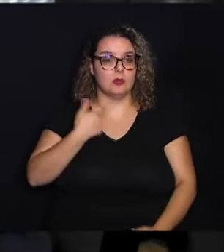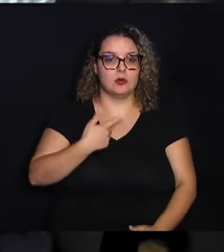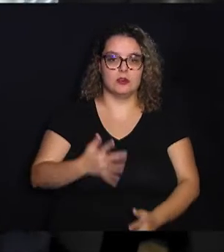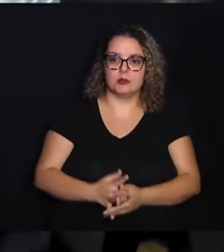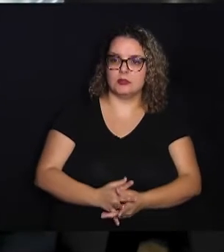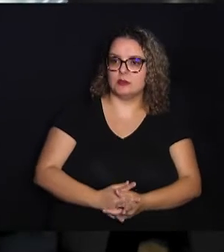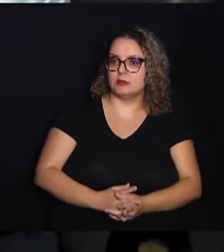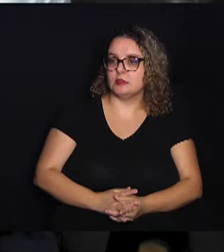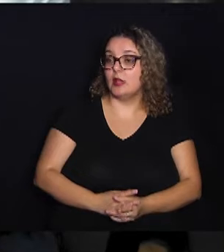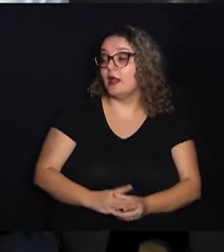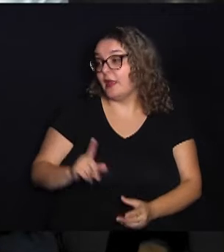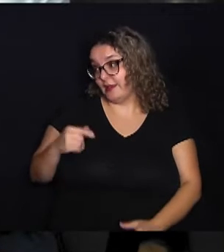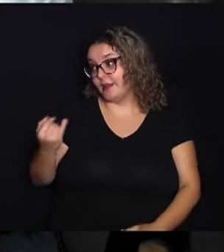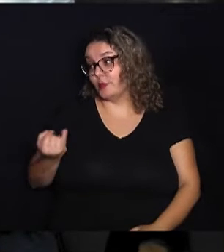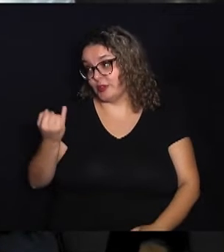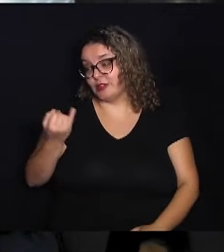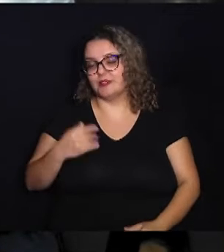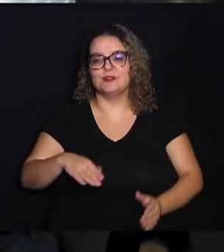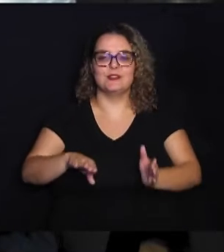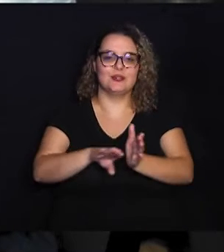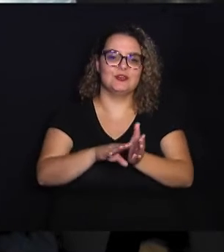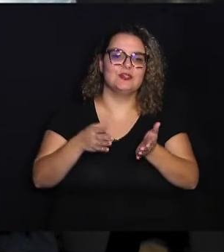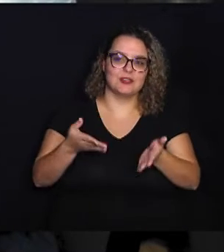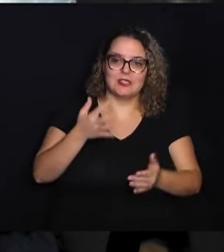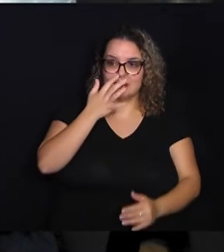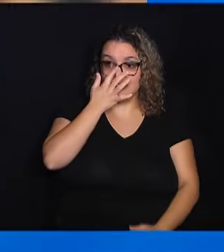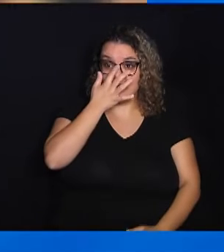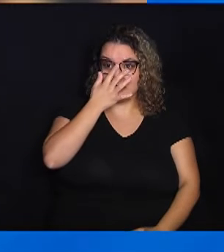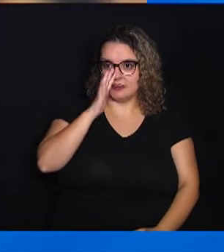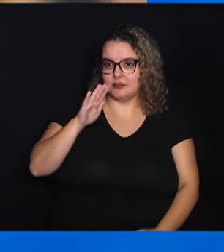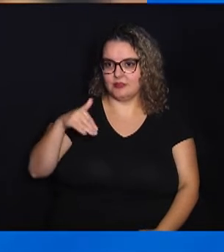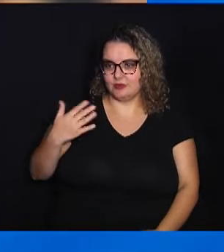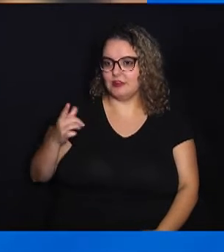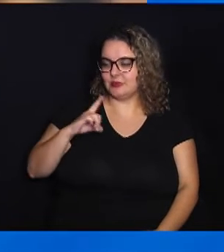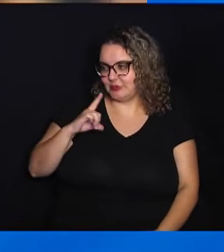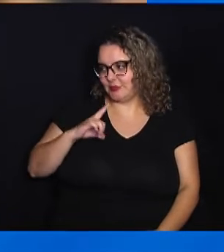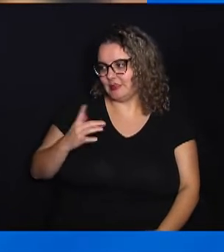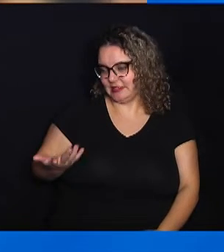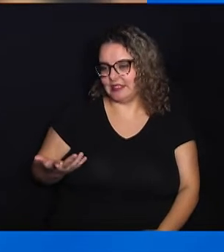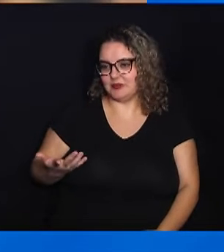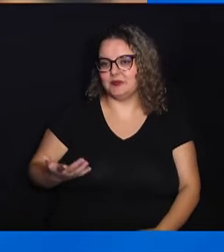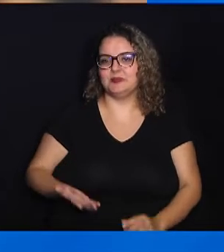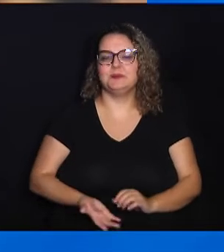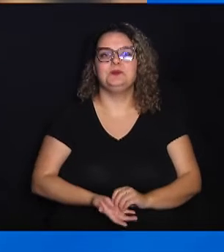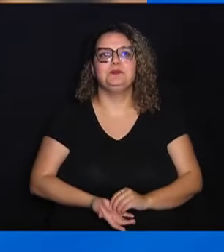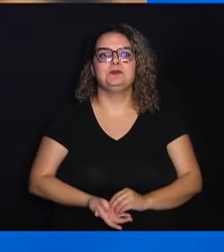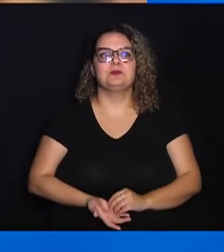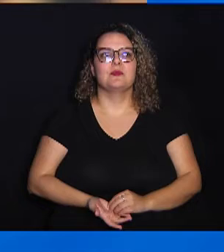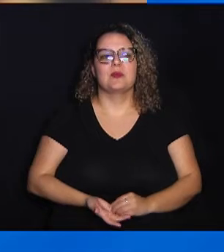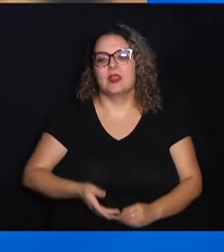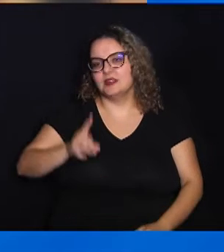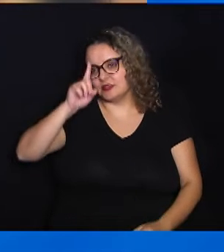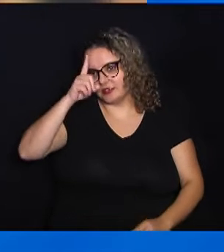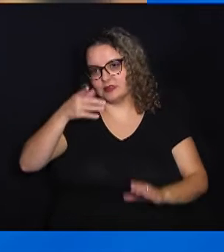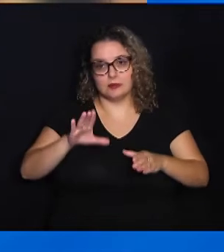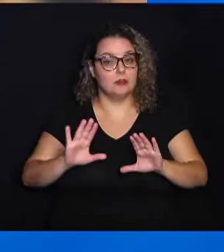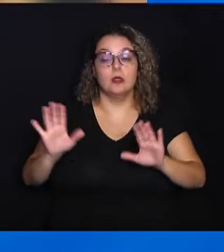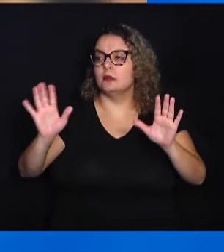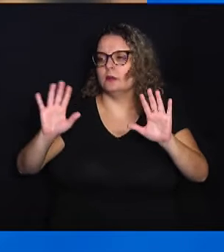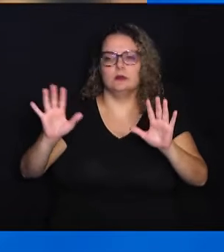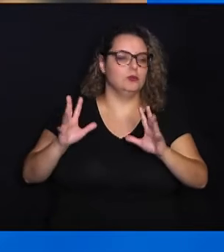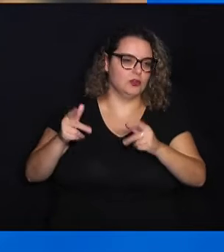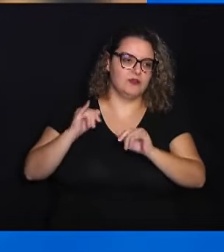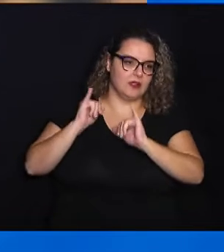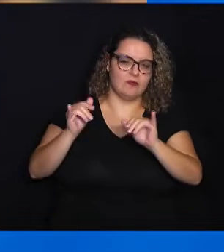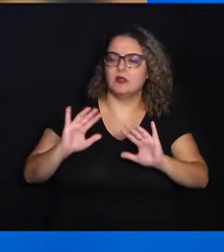Sim, é interessante porque na chegada aqui, né, quando teve a questão da gente decidir as comissões, todo mundo já falou, não, o Major vai para a Comissão